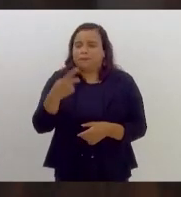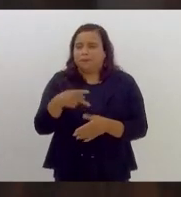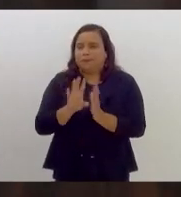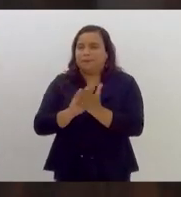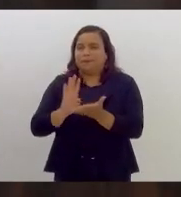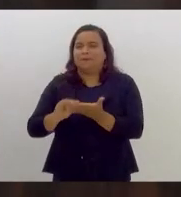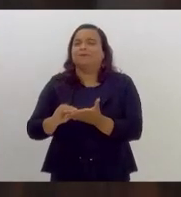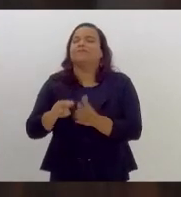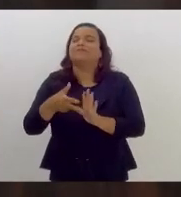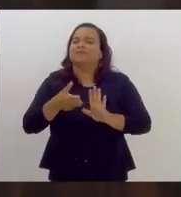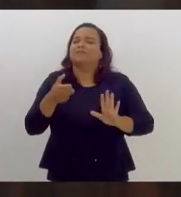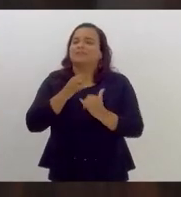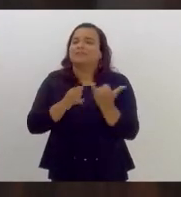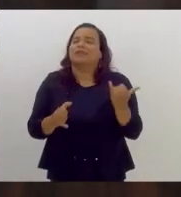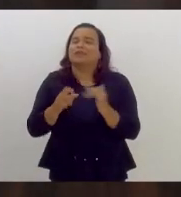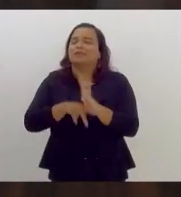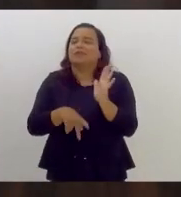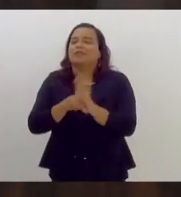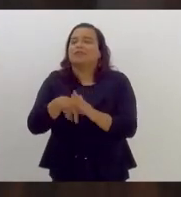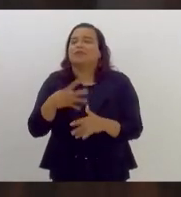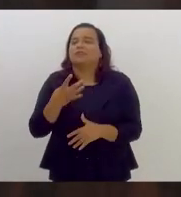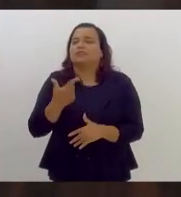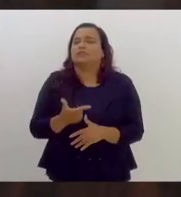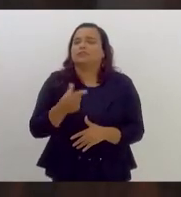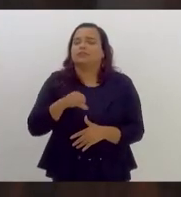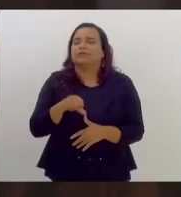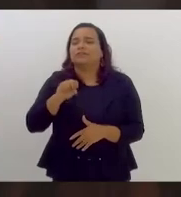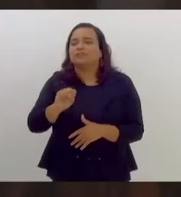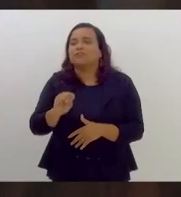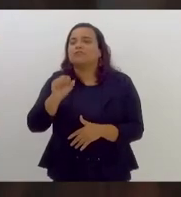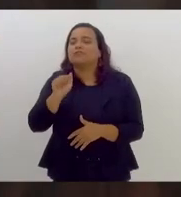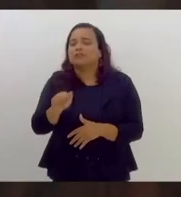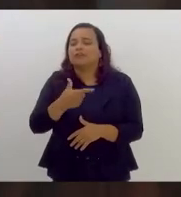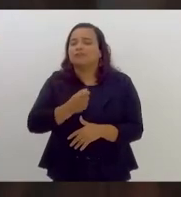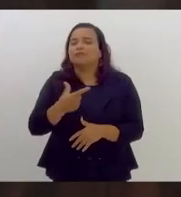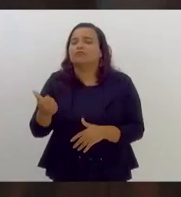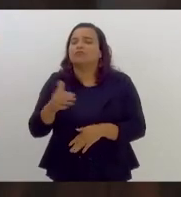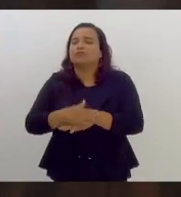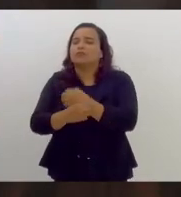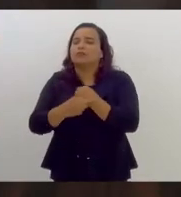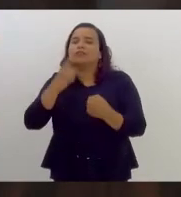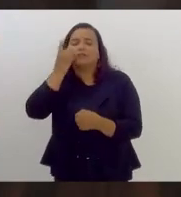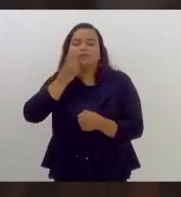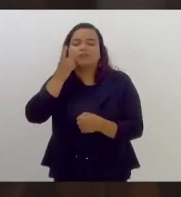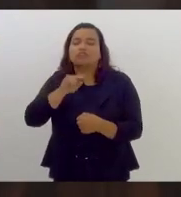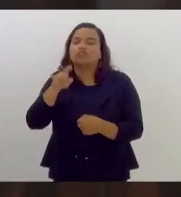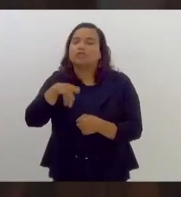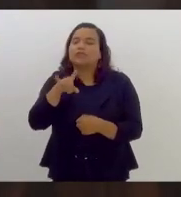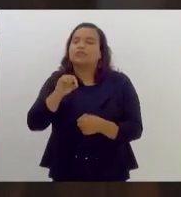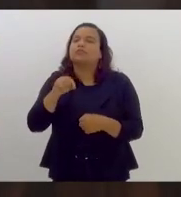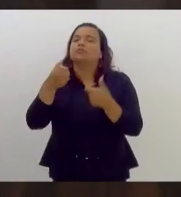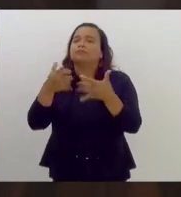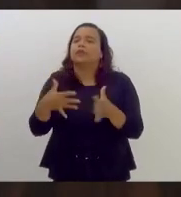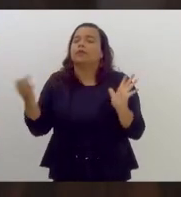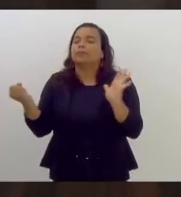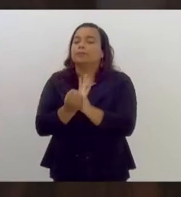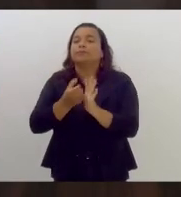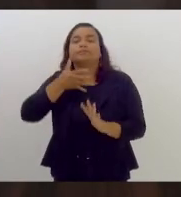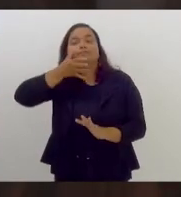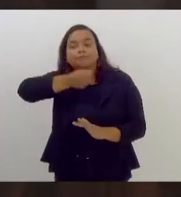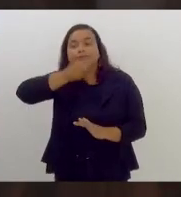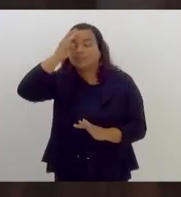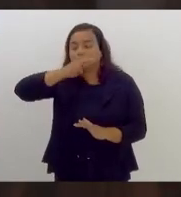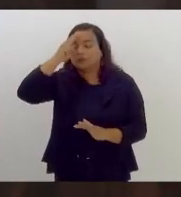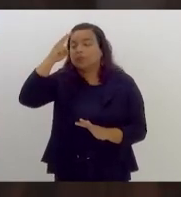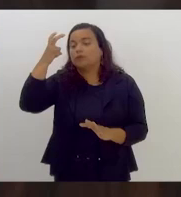veto parcial aposto ao projeto de lei 4298-A de 21, de autoria do deputado Dionísio Lins, que considera patrimônio histórico e cultural do